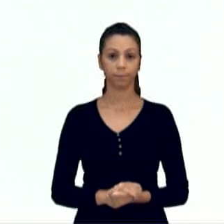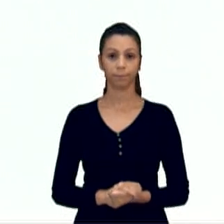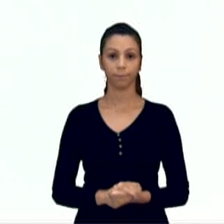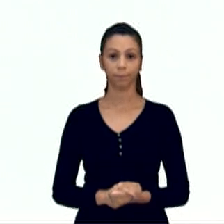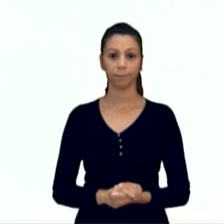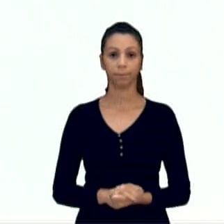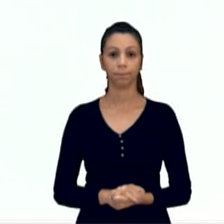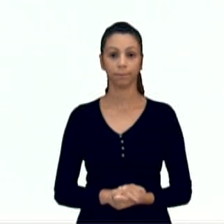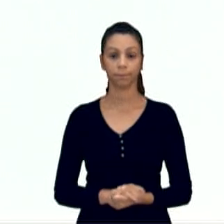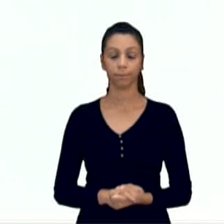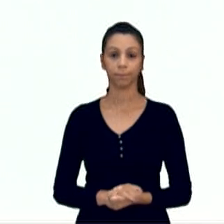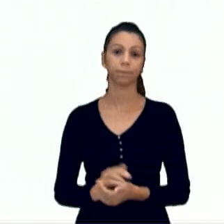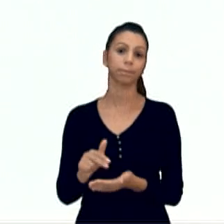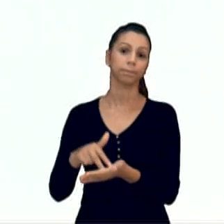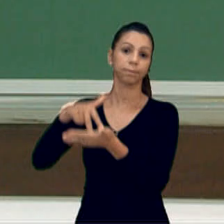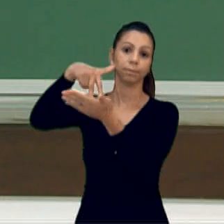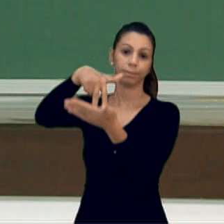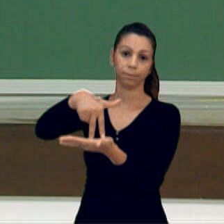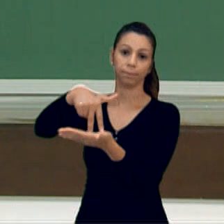up, ficar em pé.